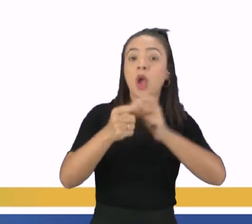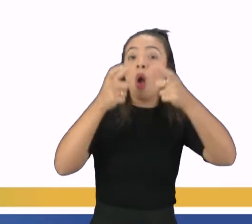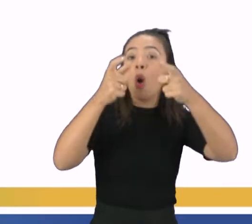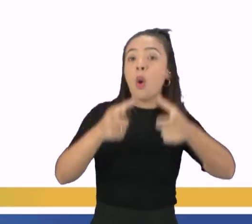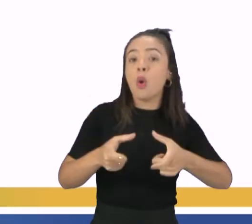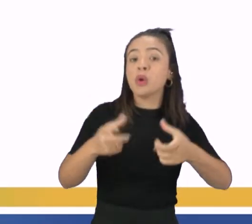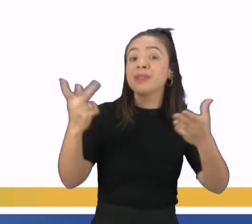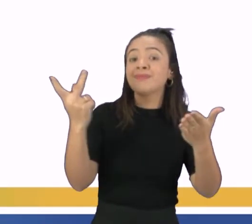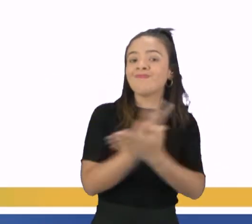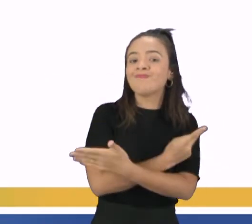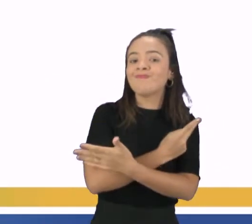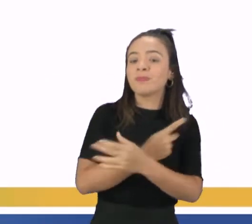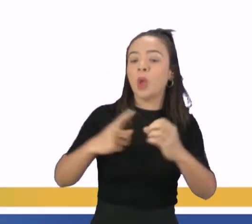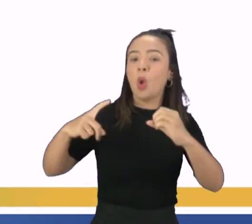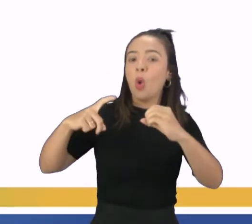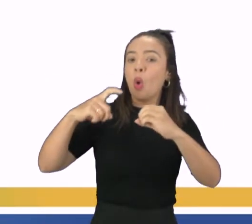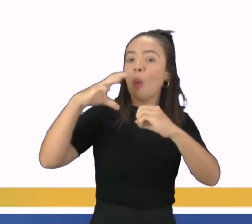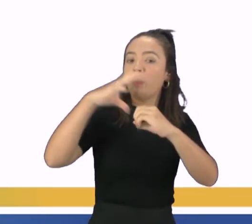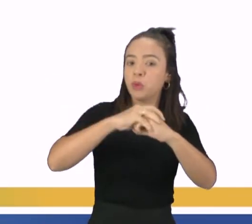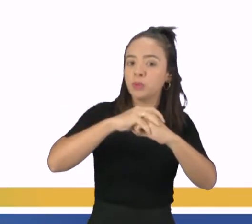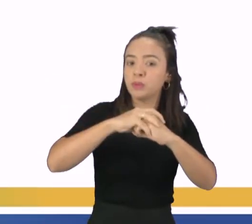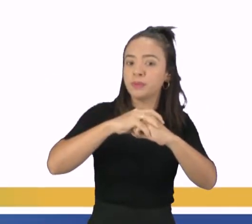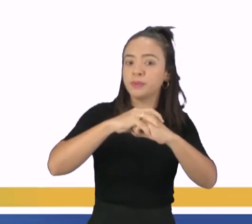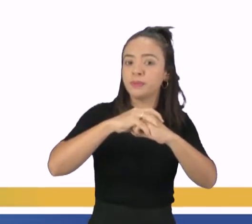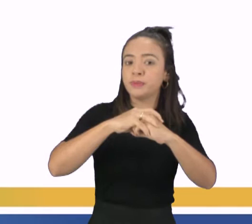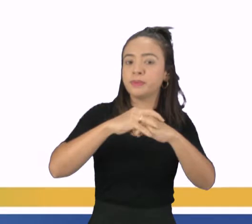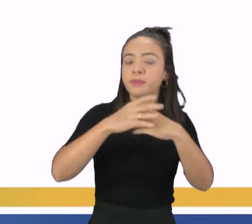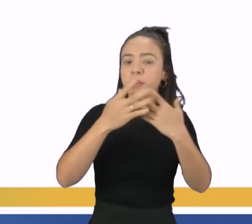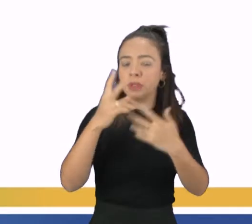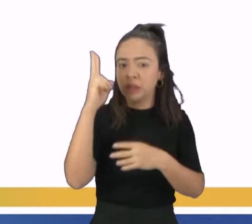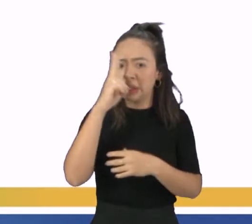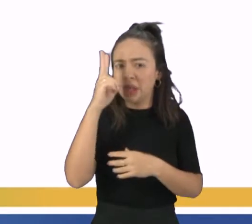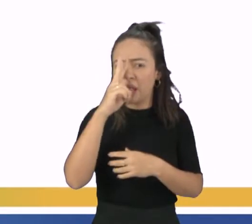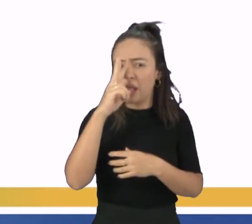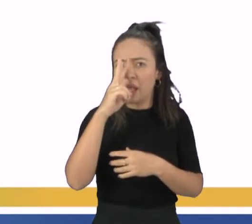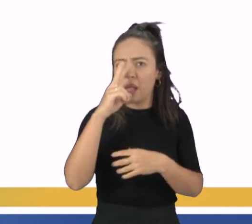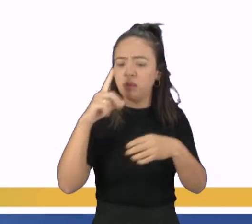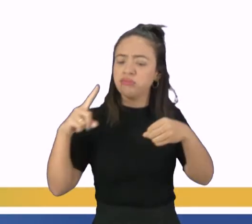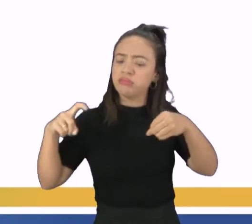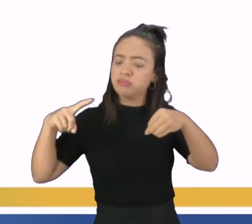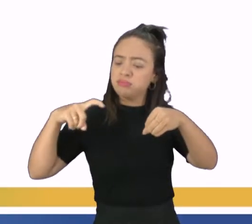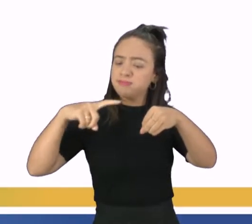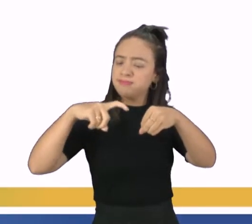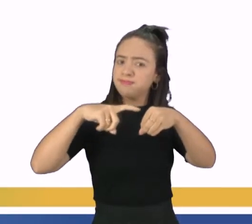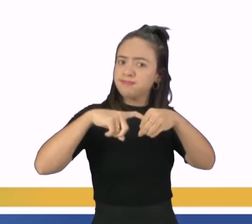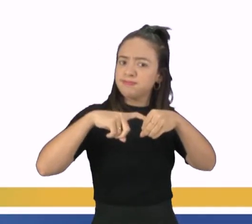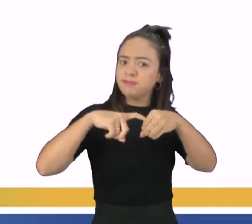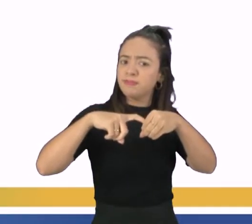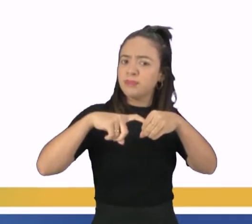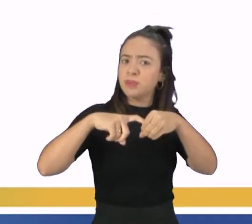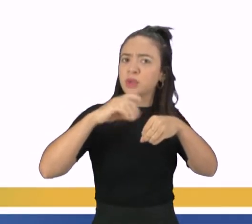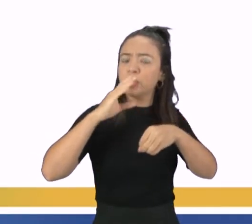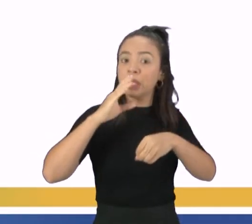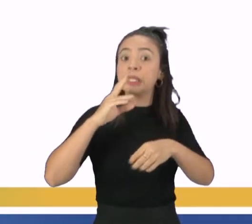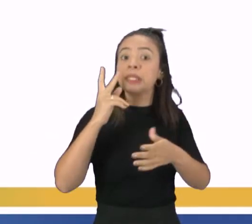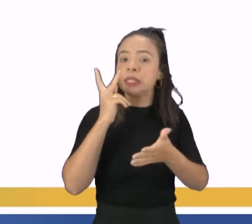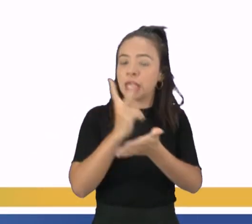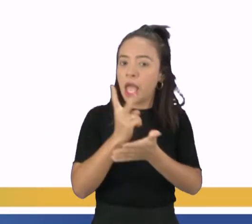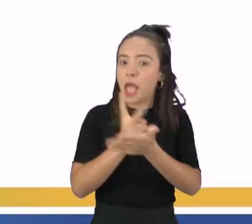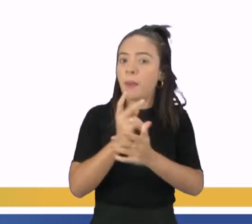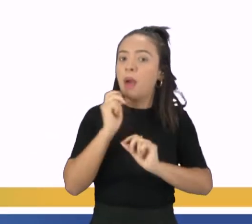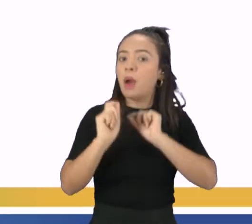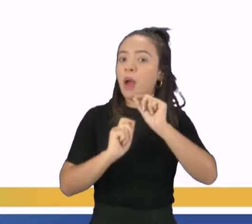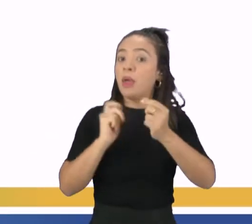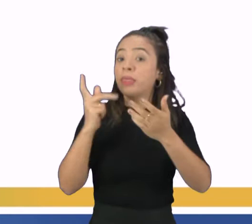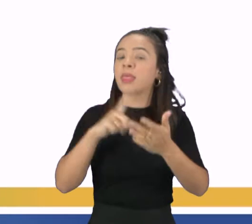onde normalmente ocorre a fecundação, né? Você lembra lá da aulinha onde eu falei? Inclusive é um erro muito comum